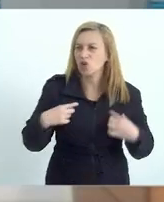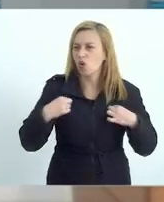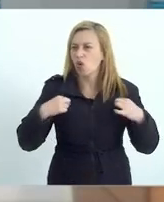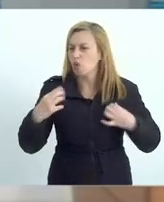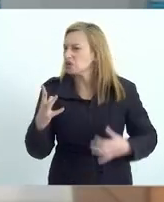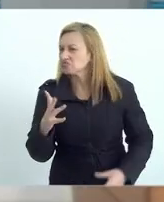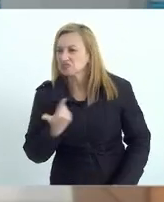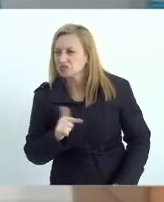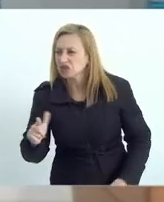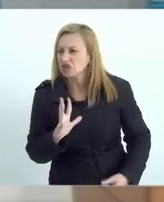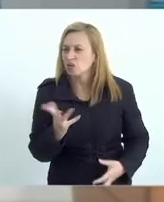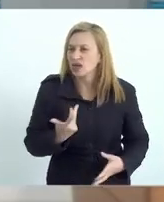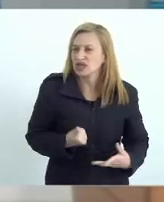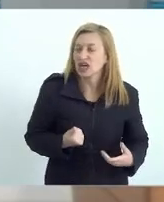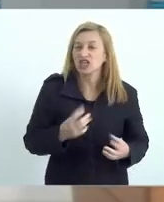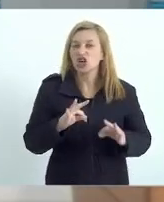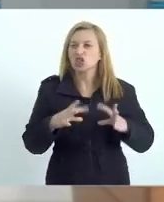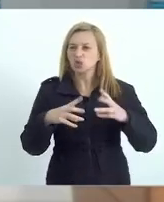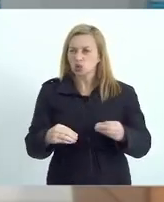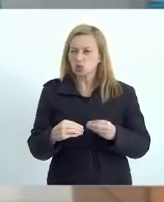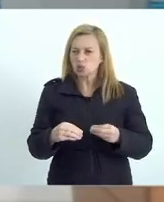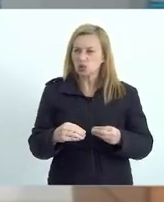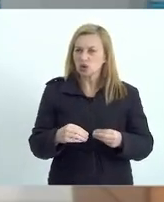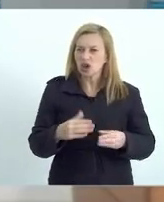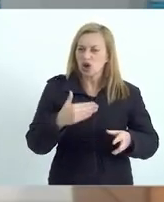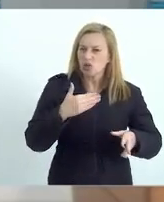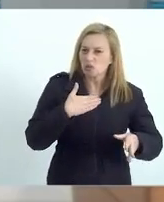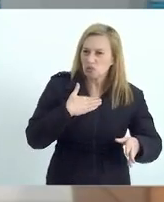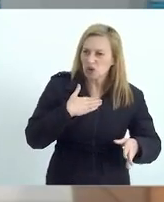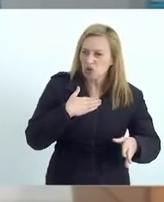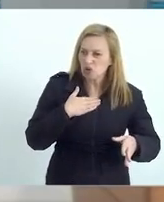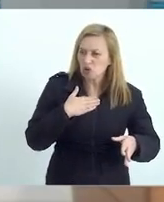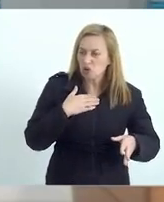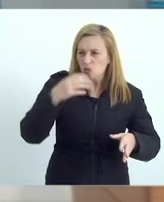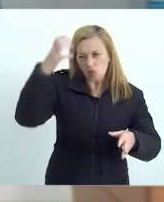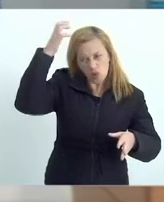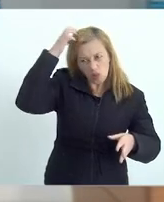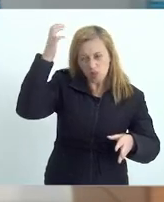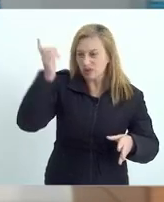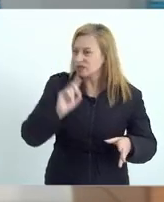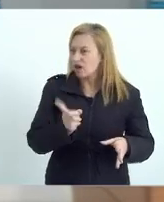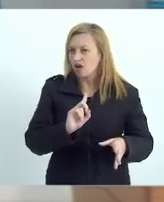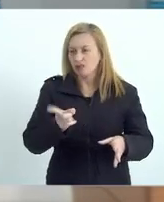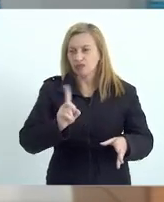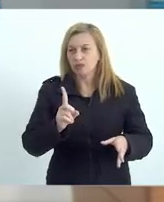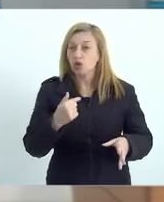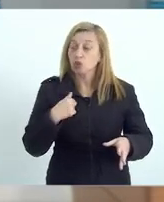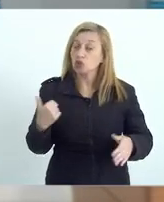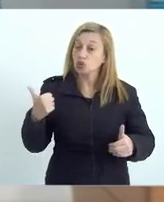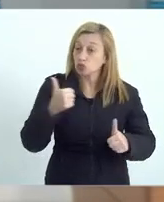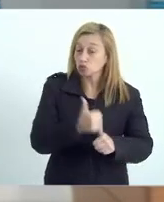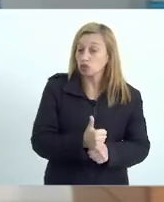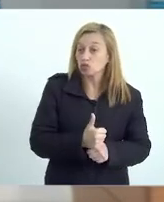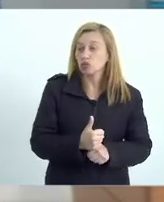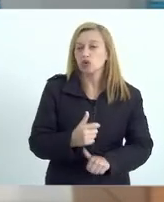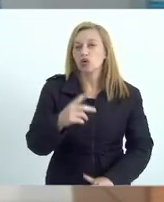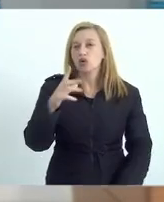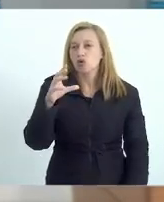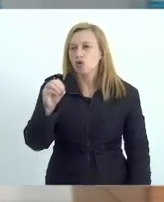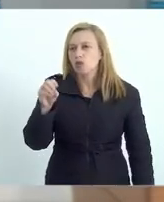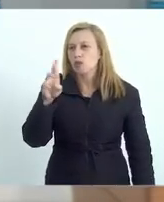e tudo isso não é fruto do meu comando e quando assumiu o comando da Corporação